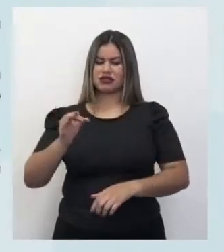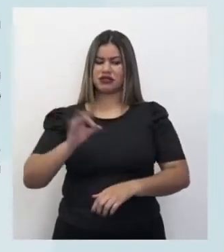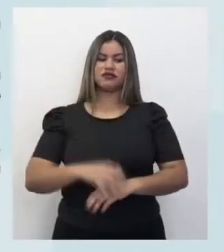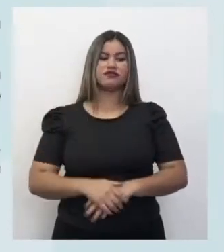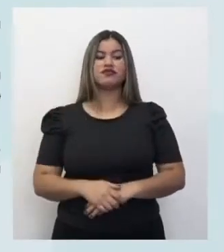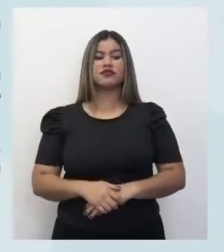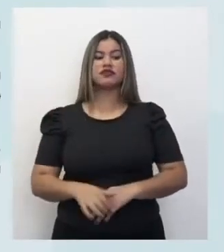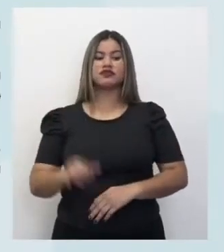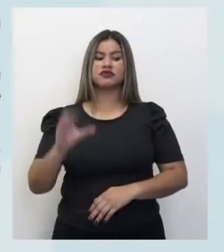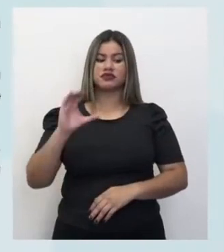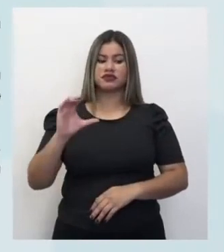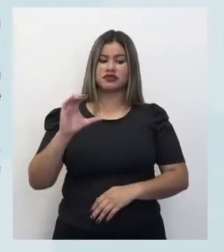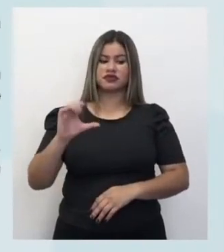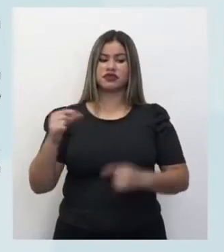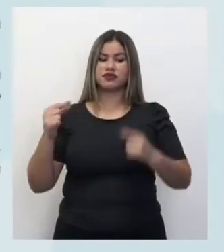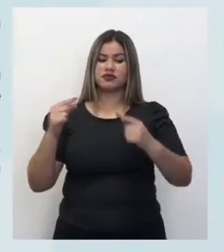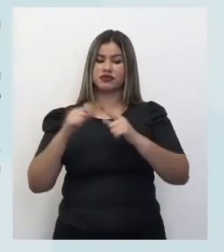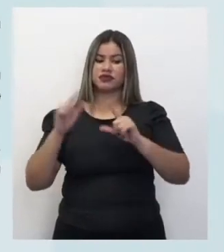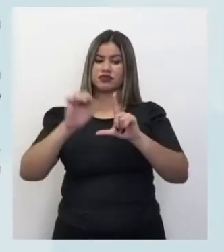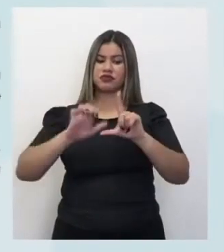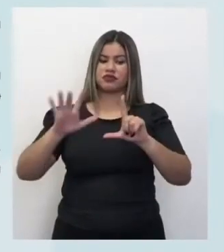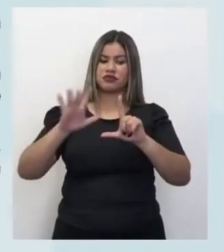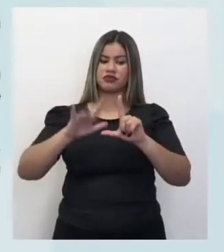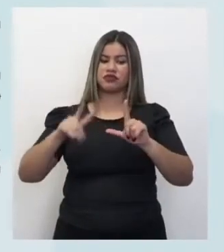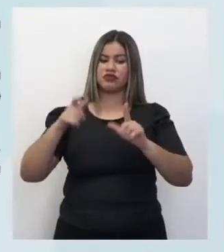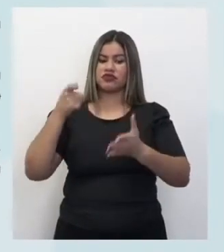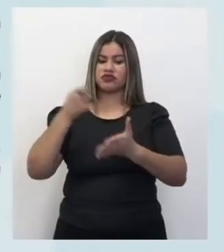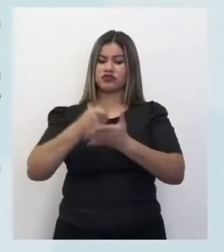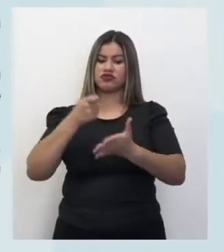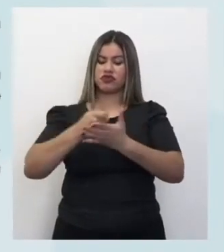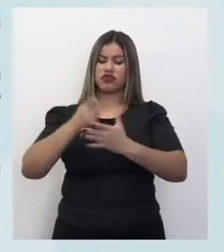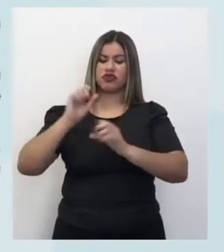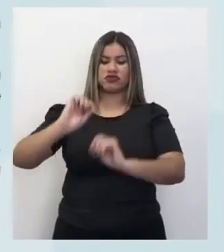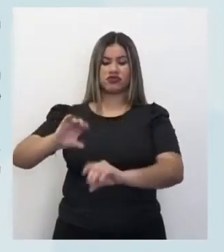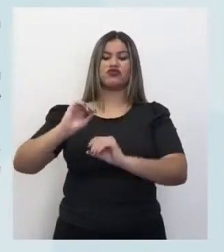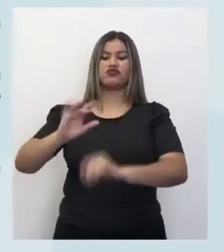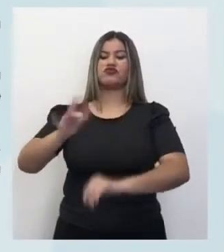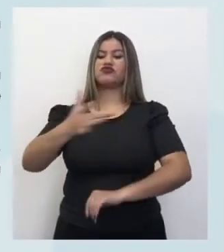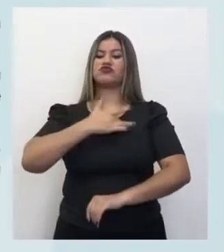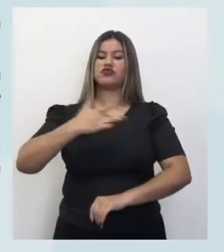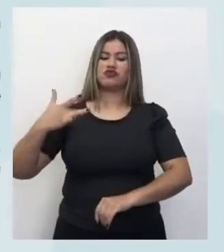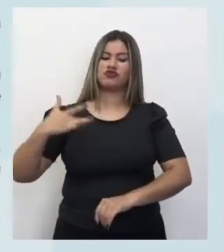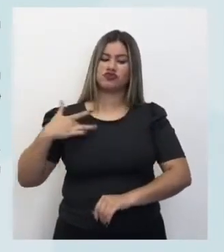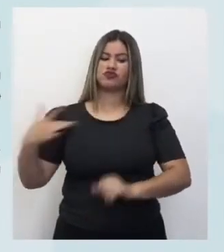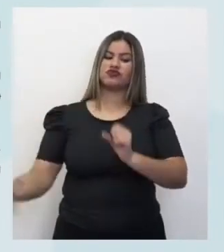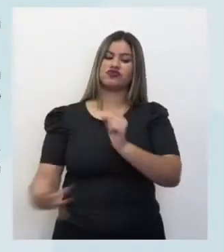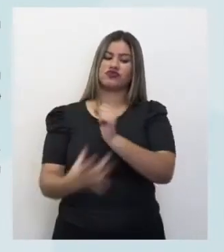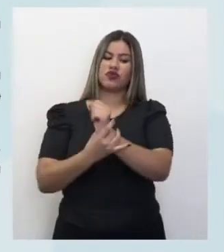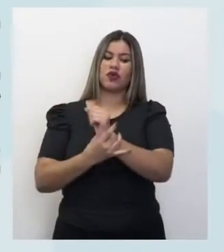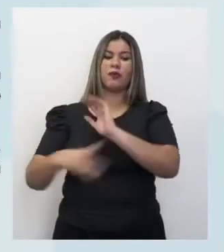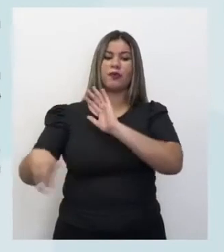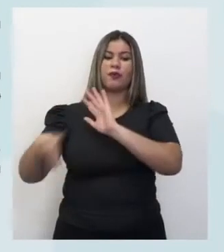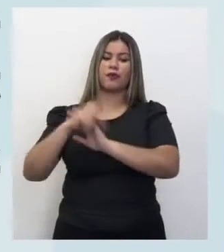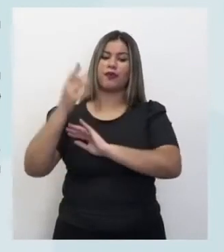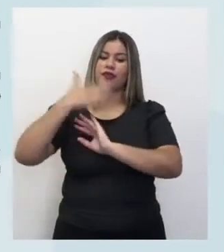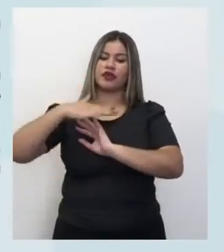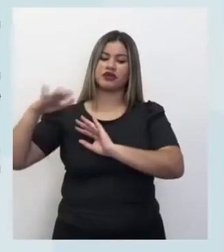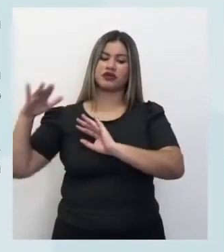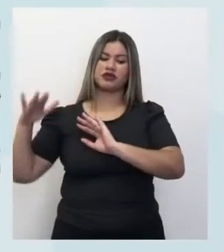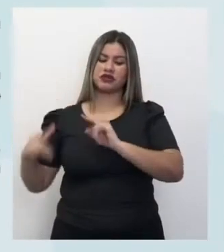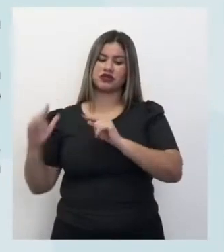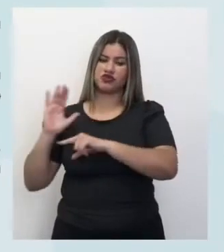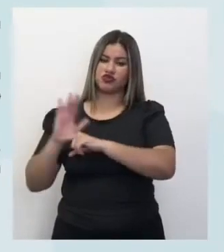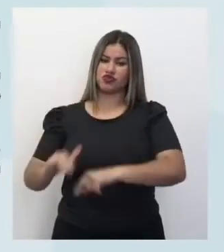C. A imagem retrata a garantia dos direitos à educação, saúde e segurança que as crianças têm para